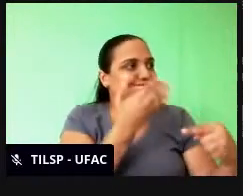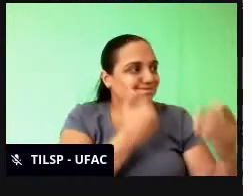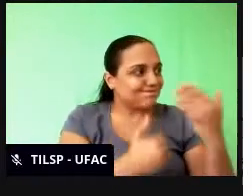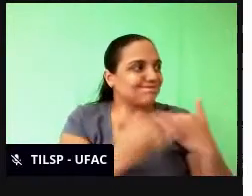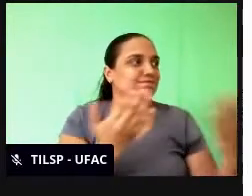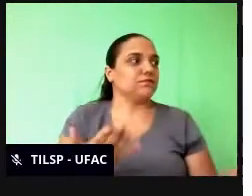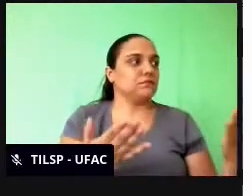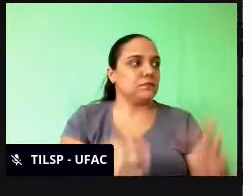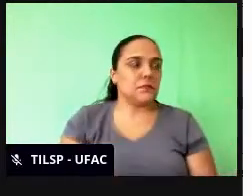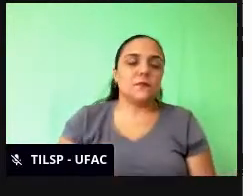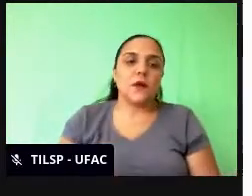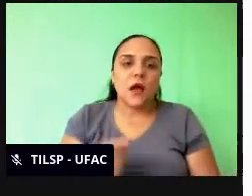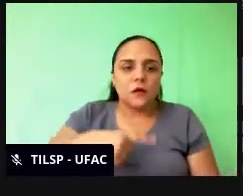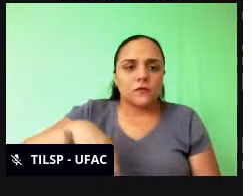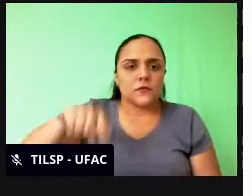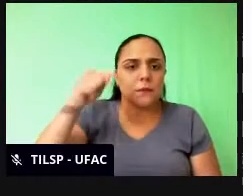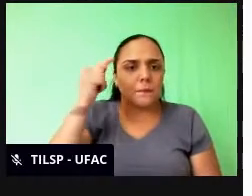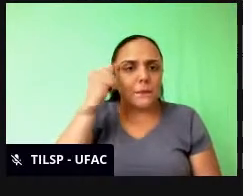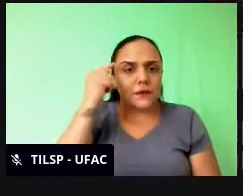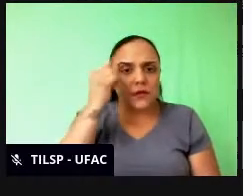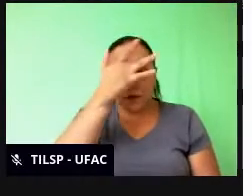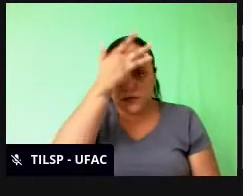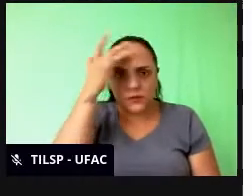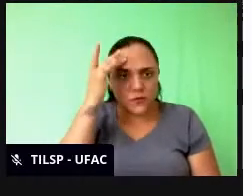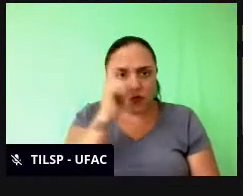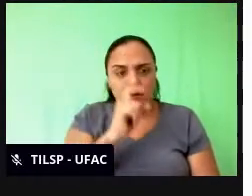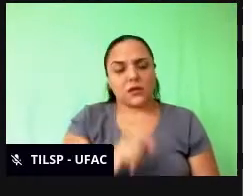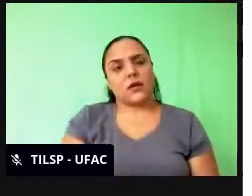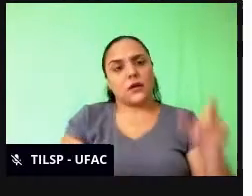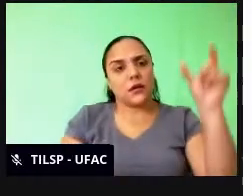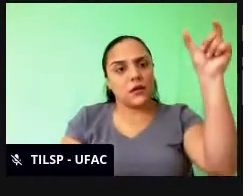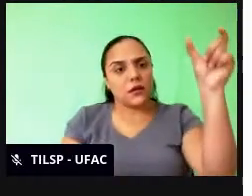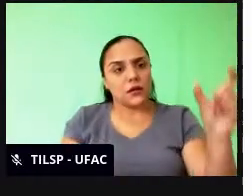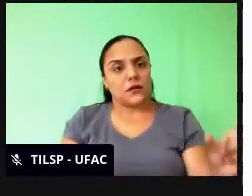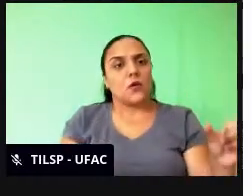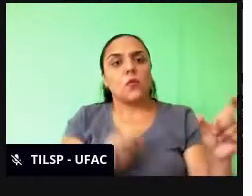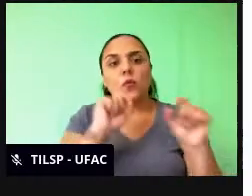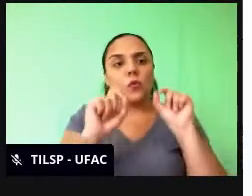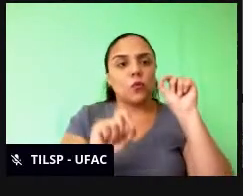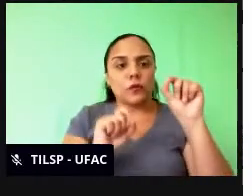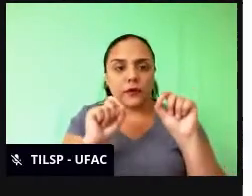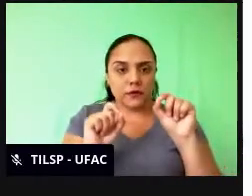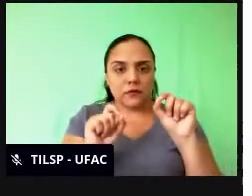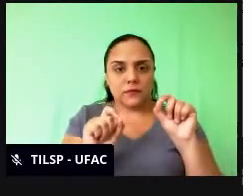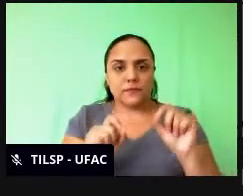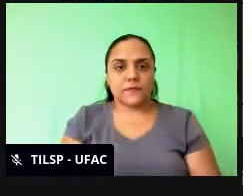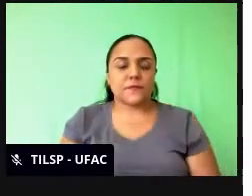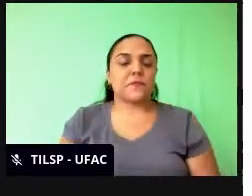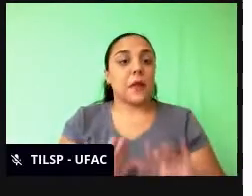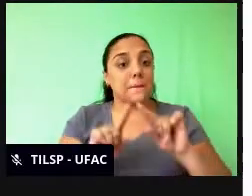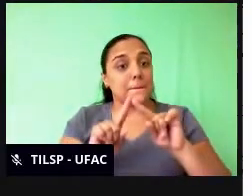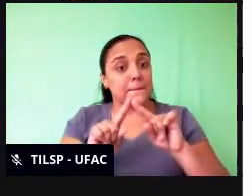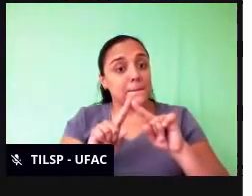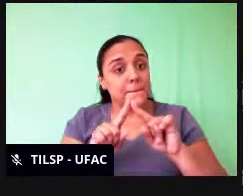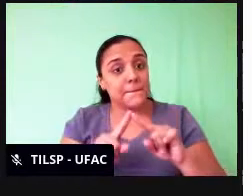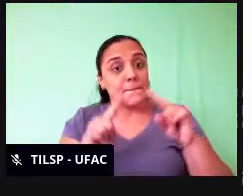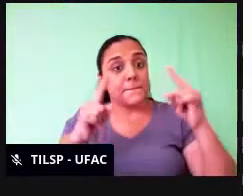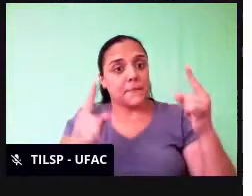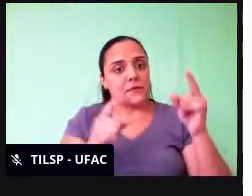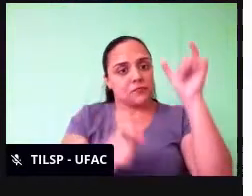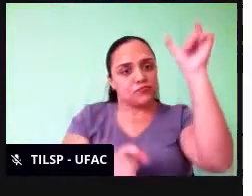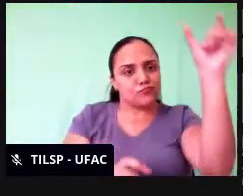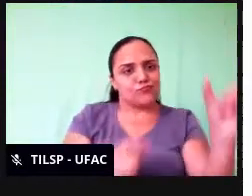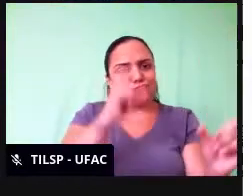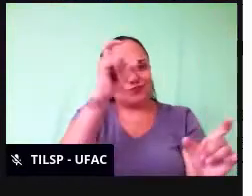isso, gente, pensando nesses indivíduos, eles têm a mesma recomendação energética. Porém, o que a gente utiliza